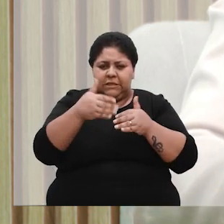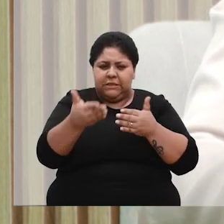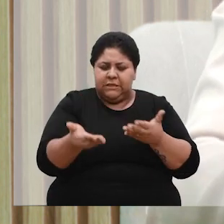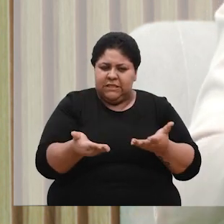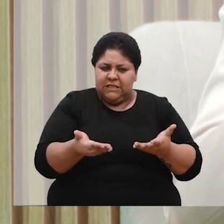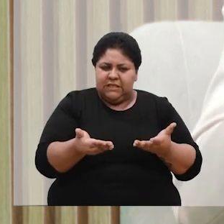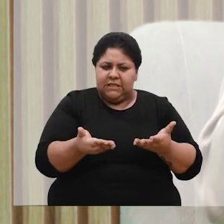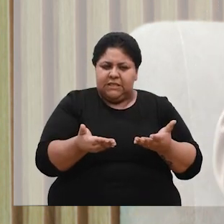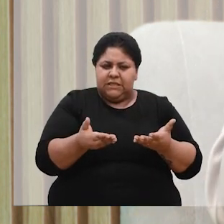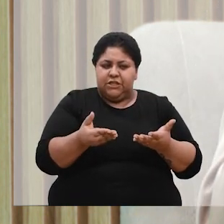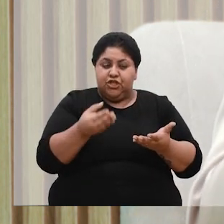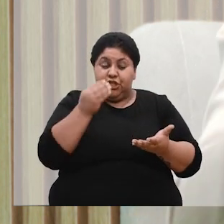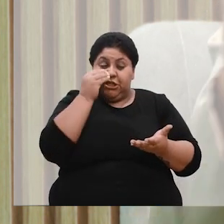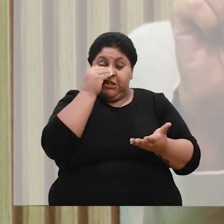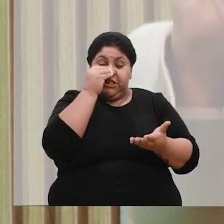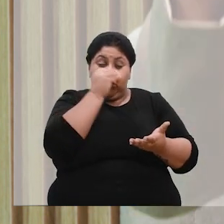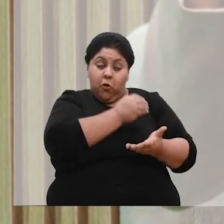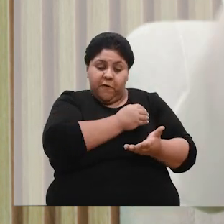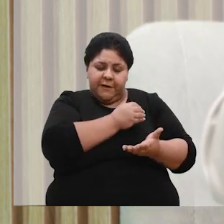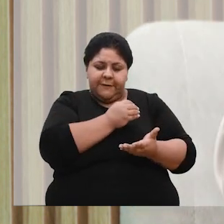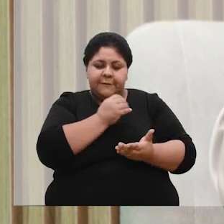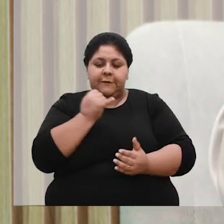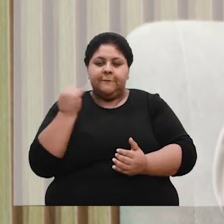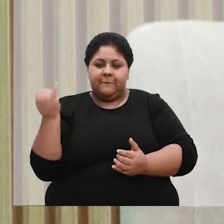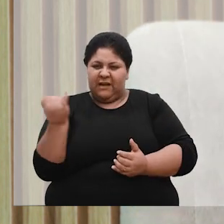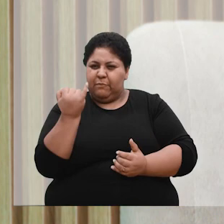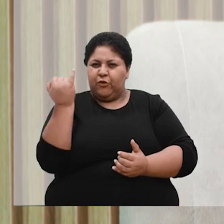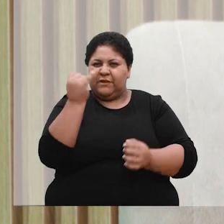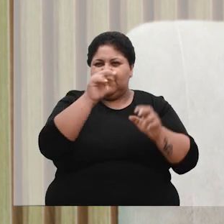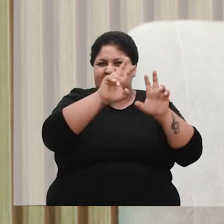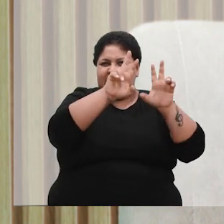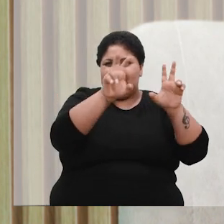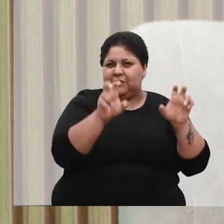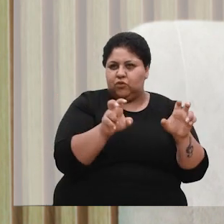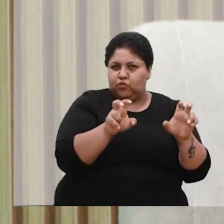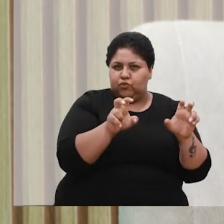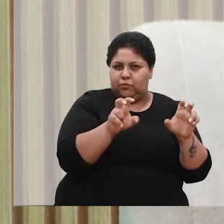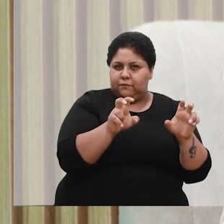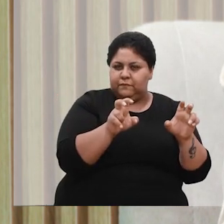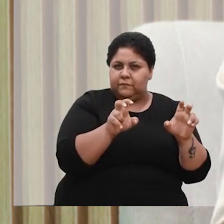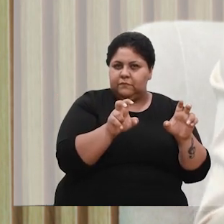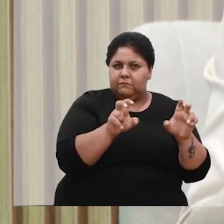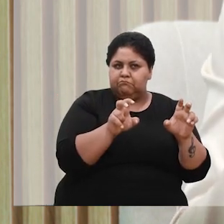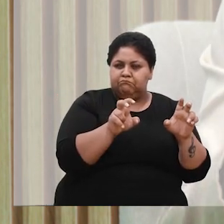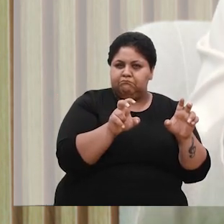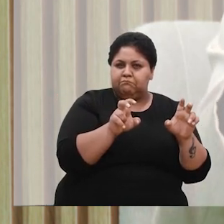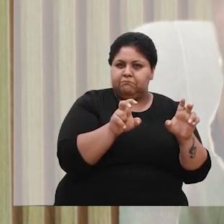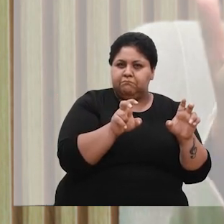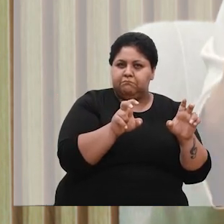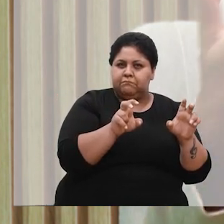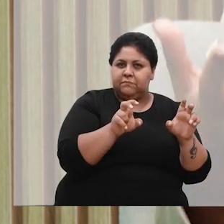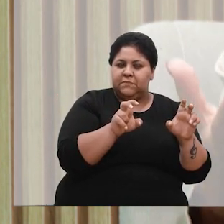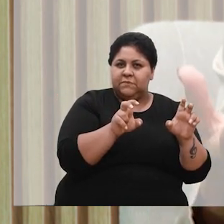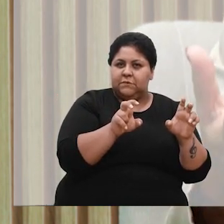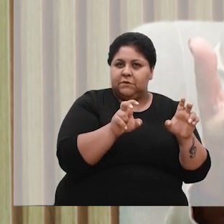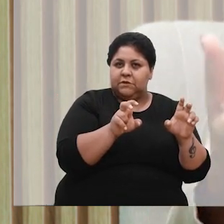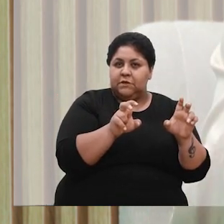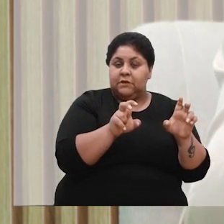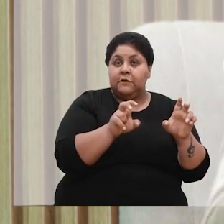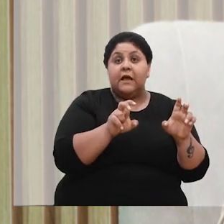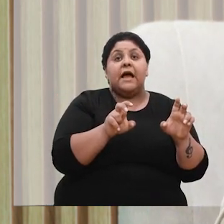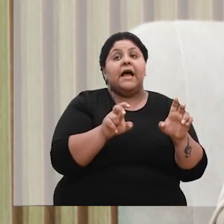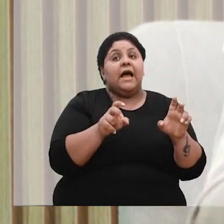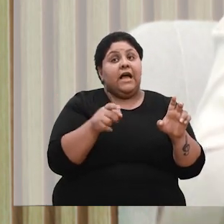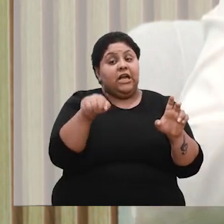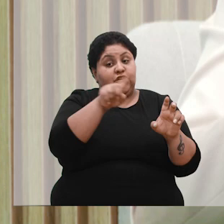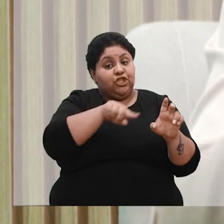gente recorta esse espacinho, nesse espacinho não é só talvez a gente fale,